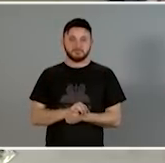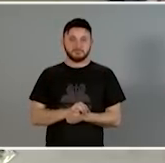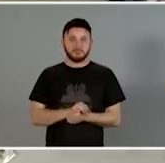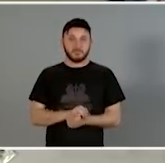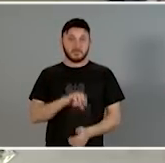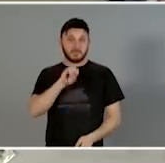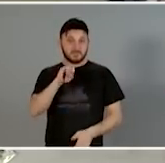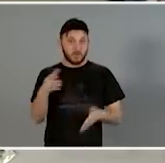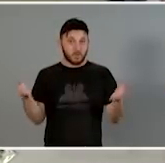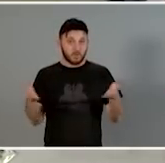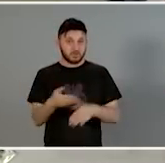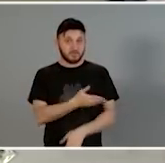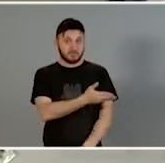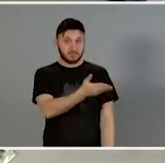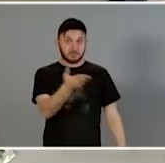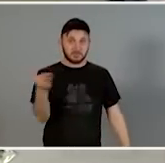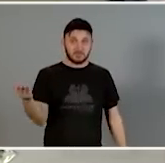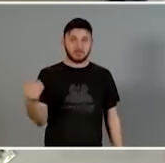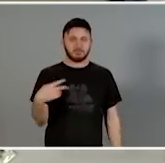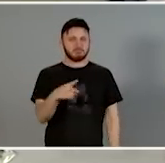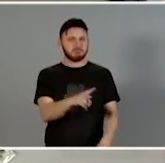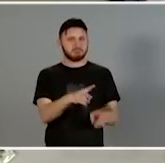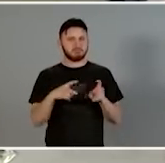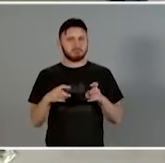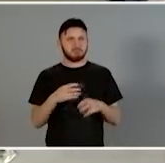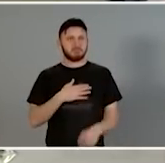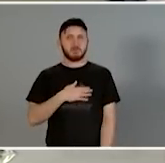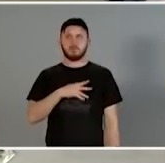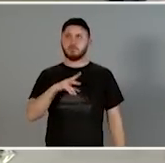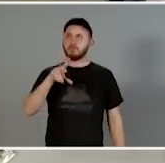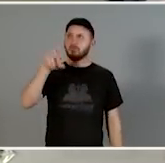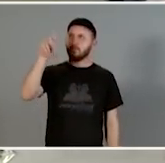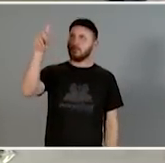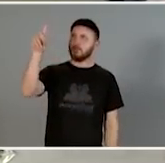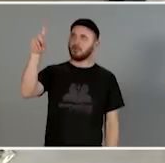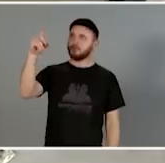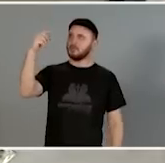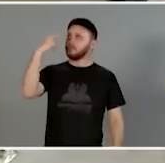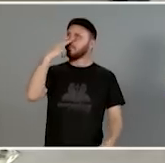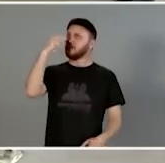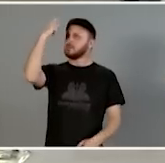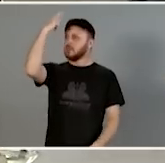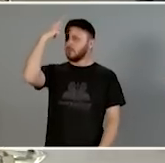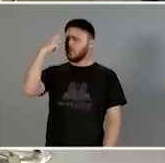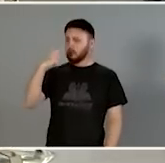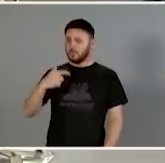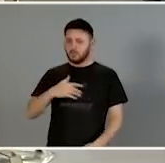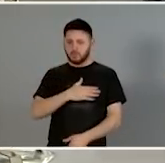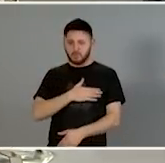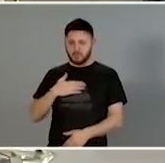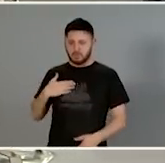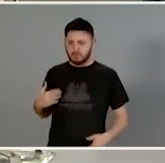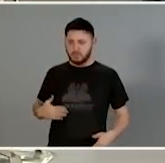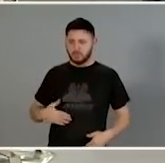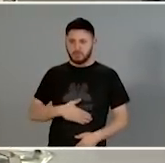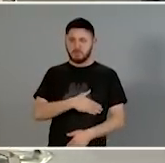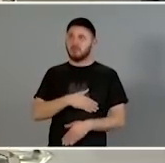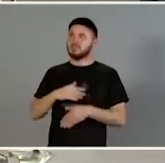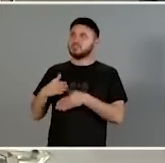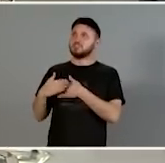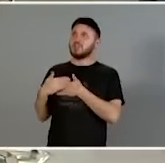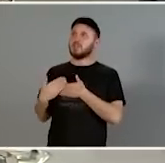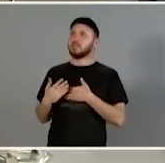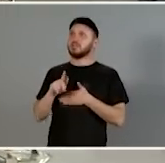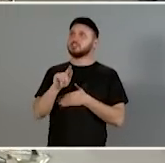Se hoje você se deu conta: meu Deus, eu tive uma experiência tão ruim e